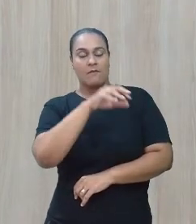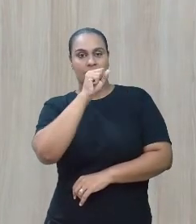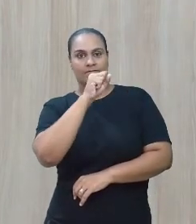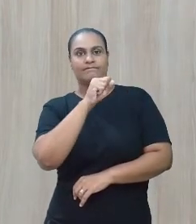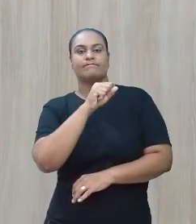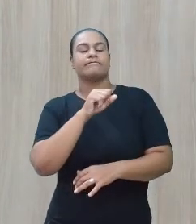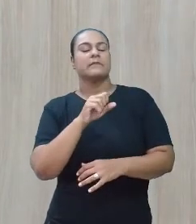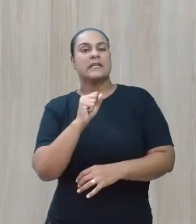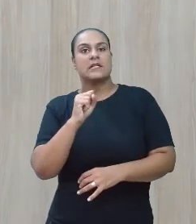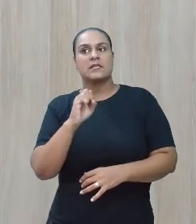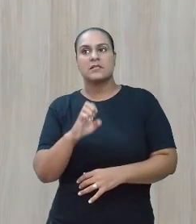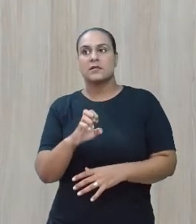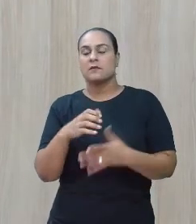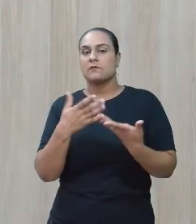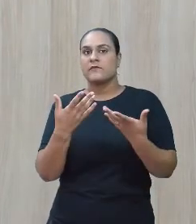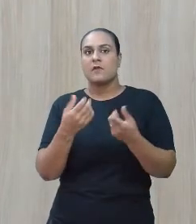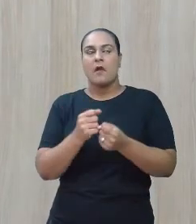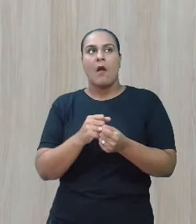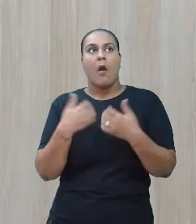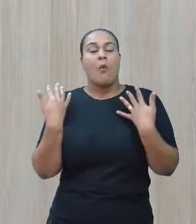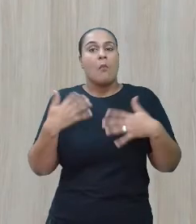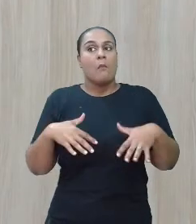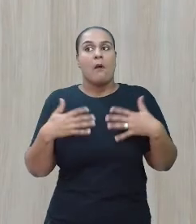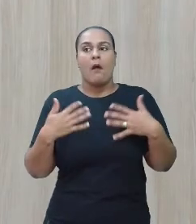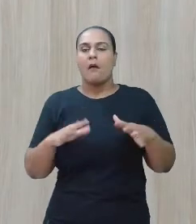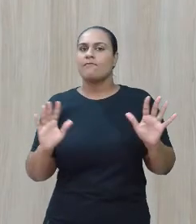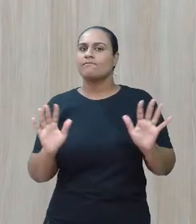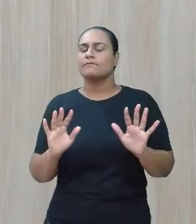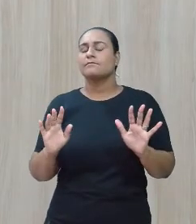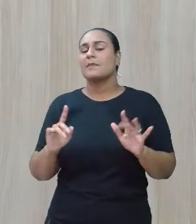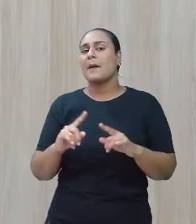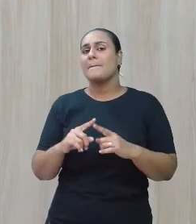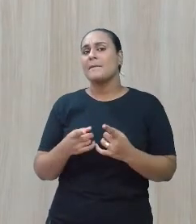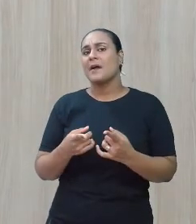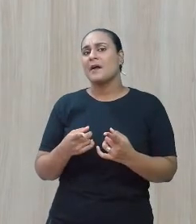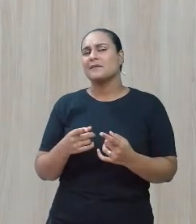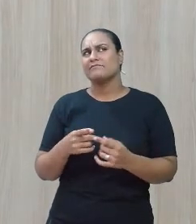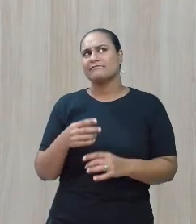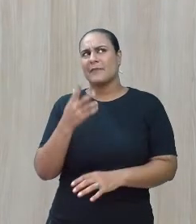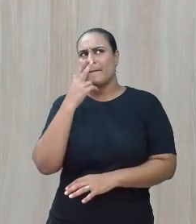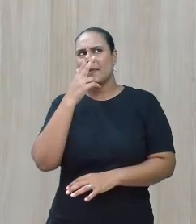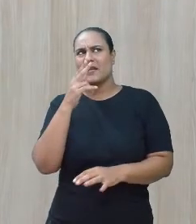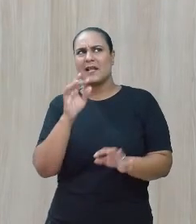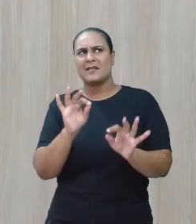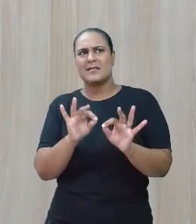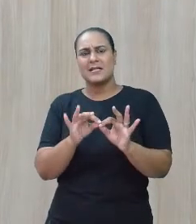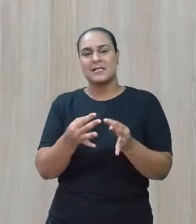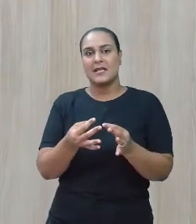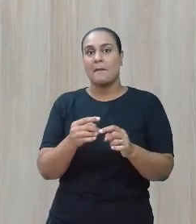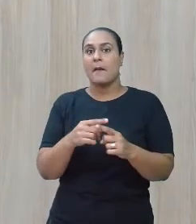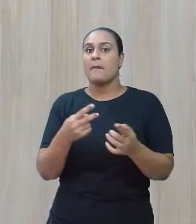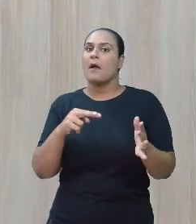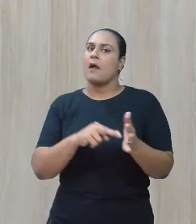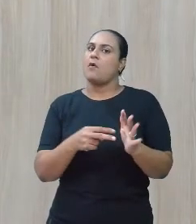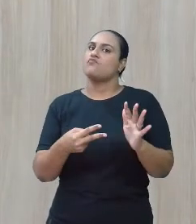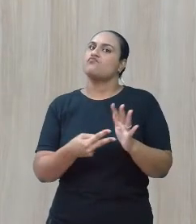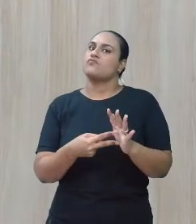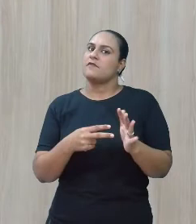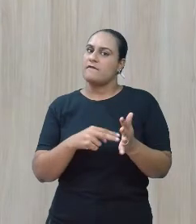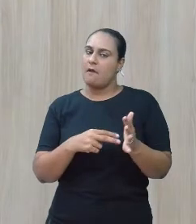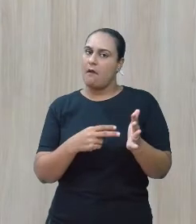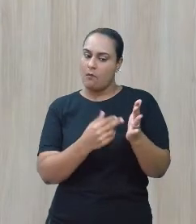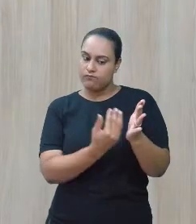algo gigantesco, podemos fazer algo que parece pequeno, mas tem um significado muito grande